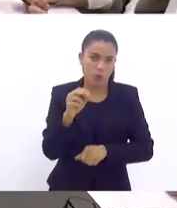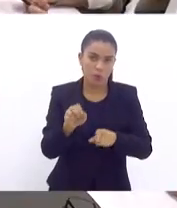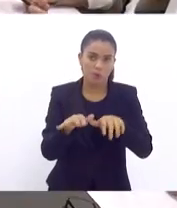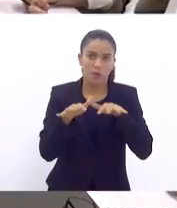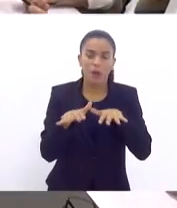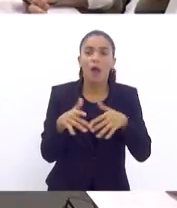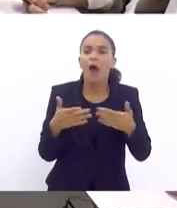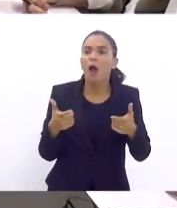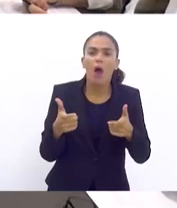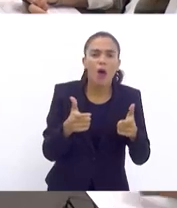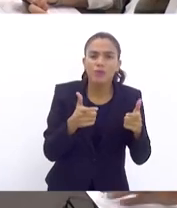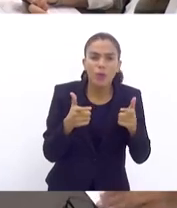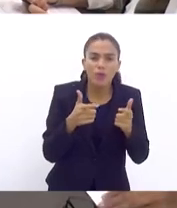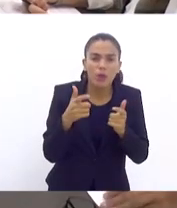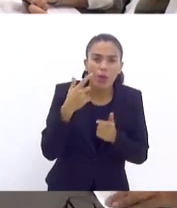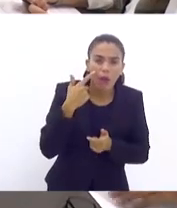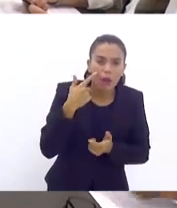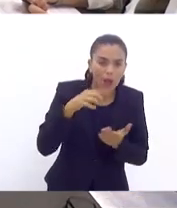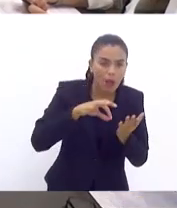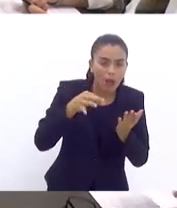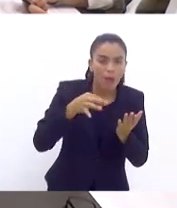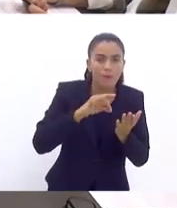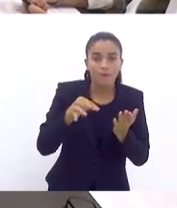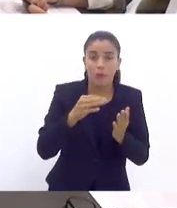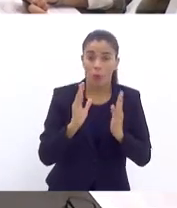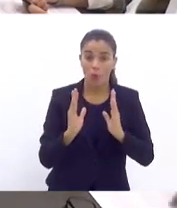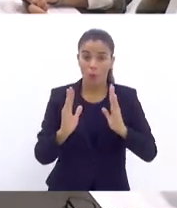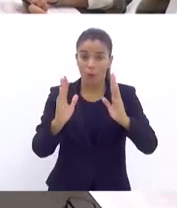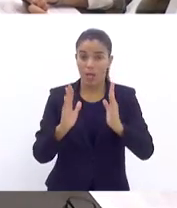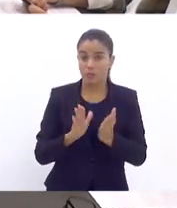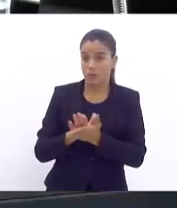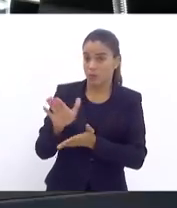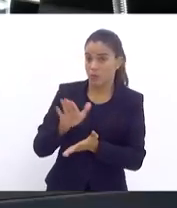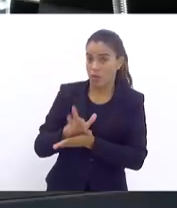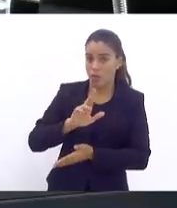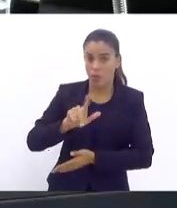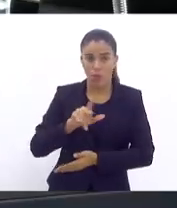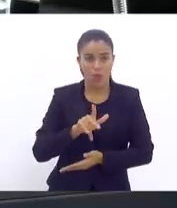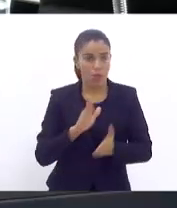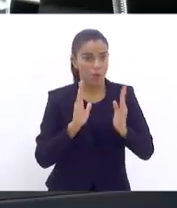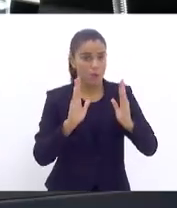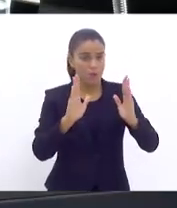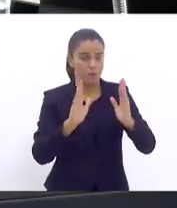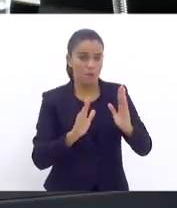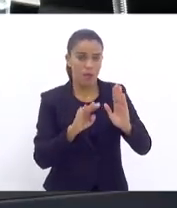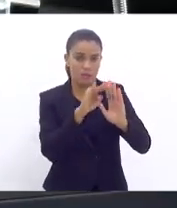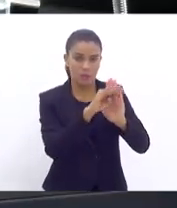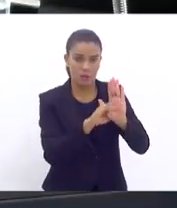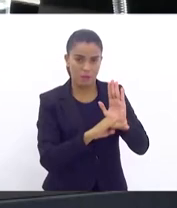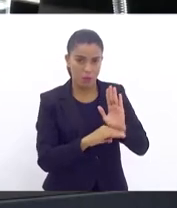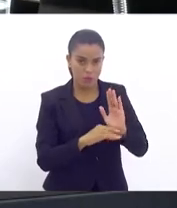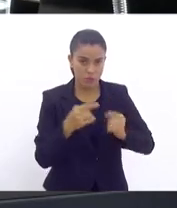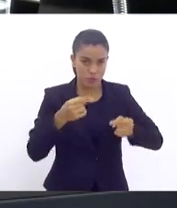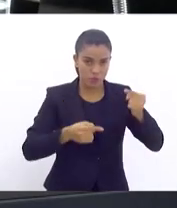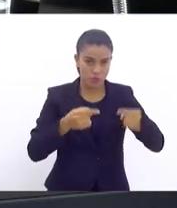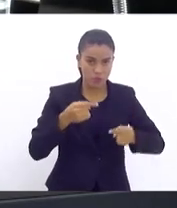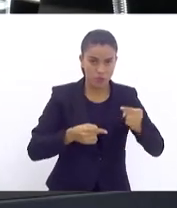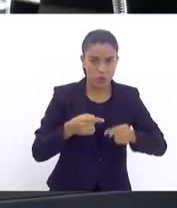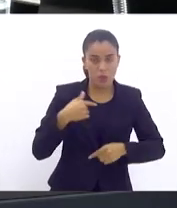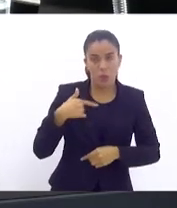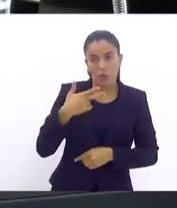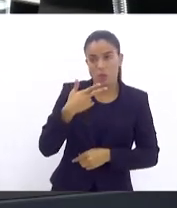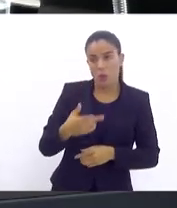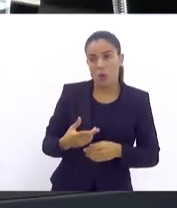E para isso não é prazo o prazo de publicação não é o prazo da pauta enfim eu apenas levantei essa questão aqui